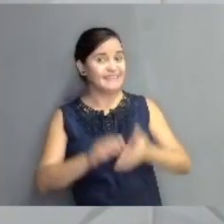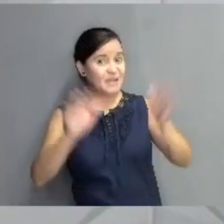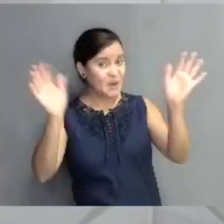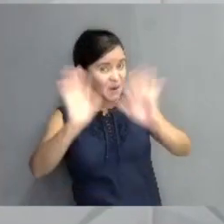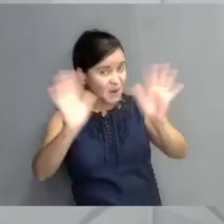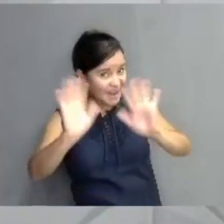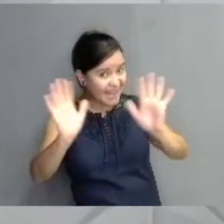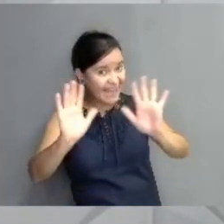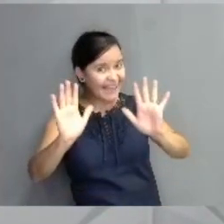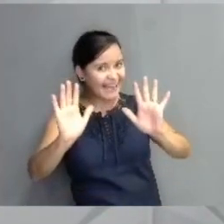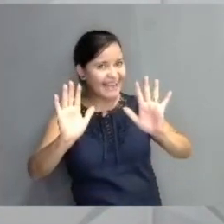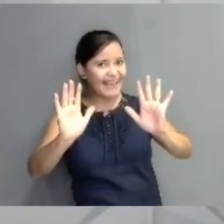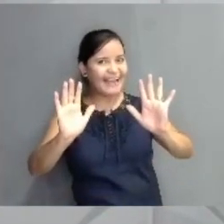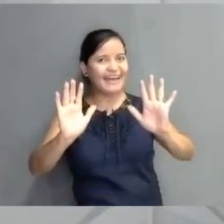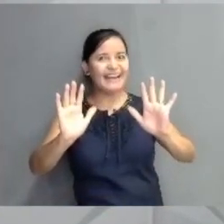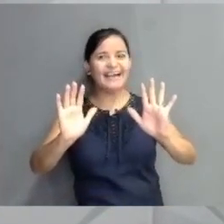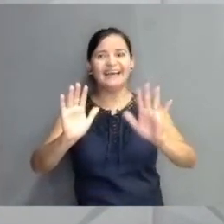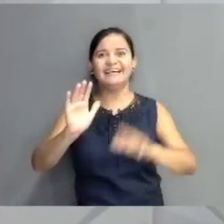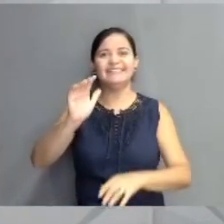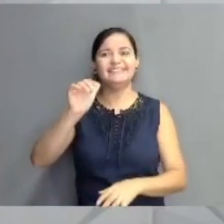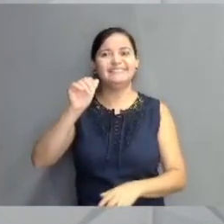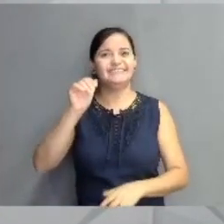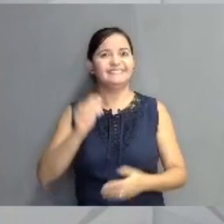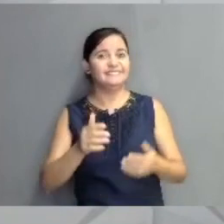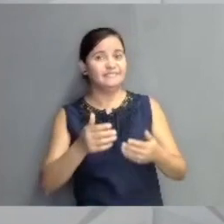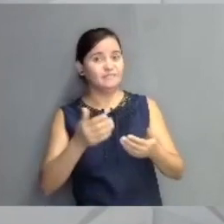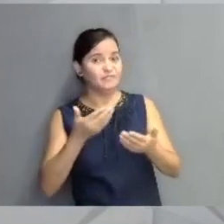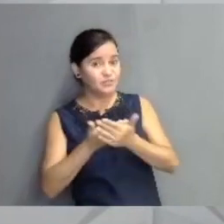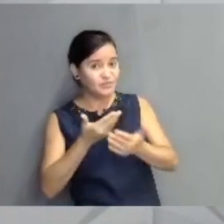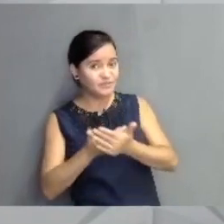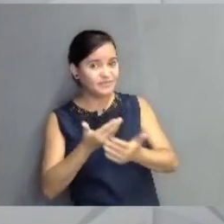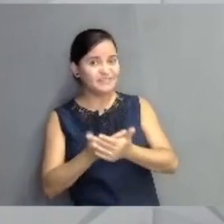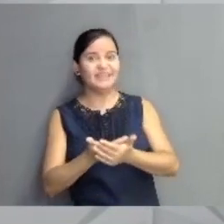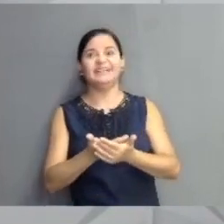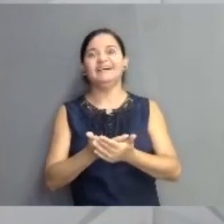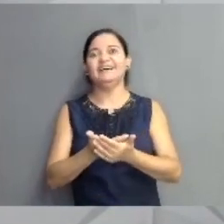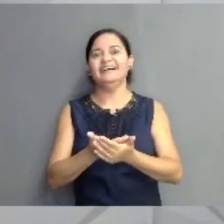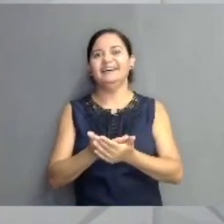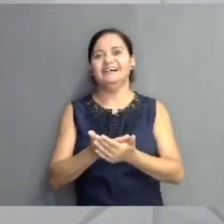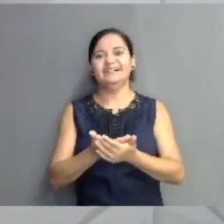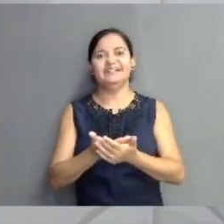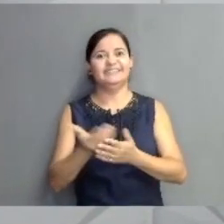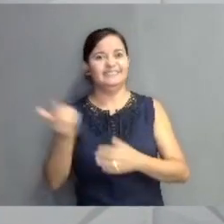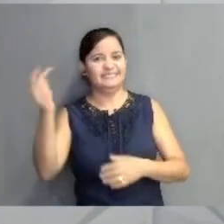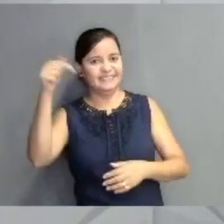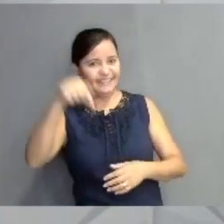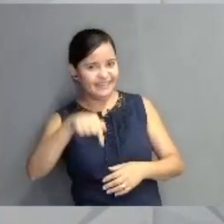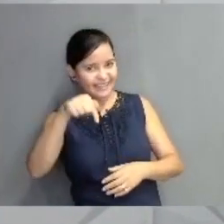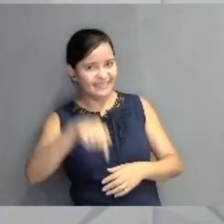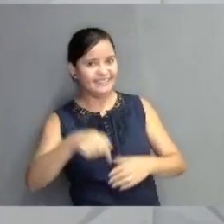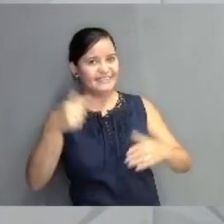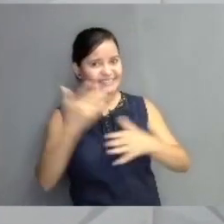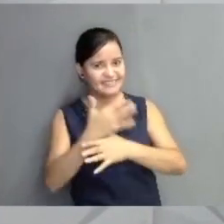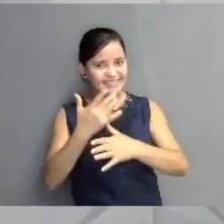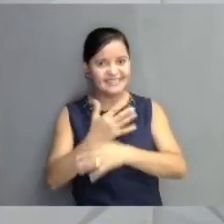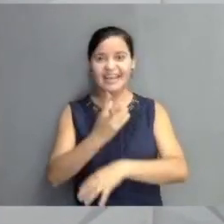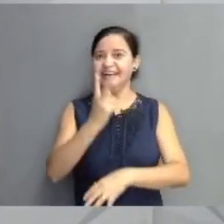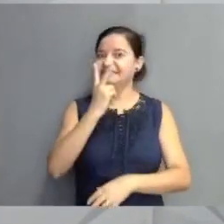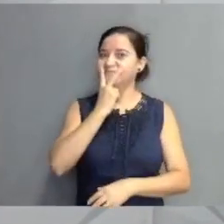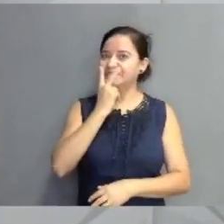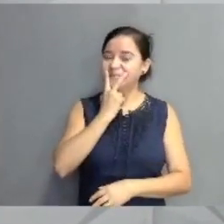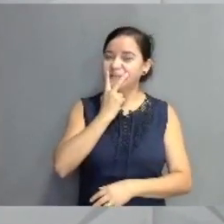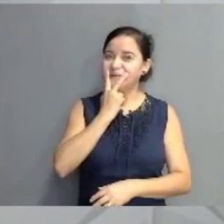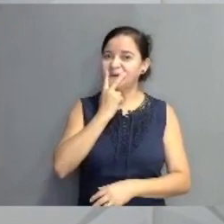Olá, amiguinho! Olá, amiguinha estudante da nossa rede municipal de ensino, aqui da nossa querida cidade, Vitória de Santo